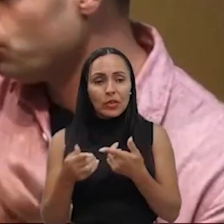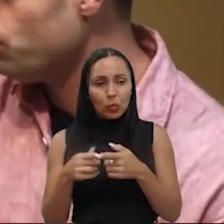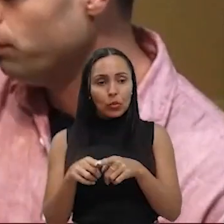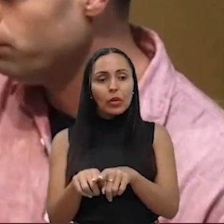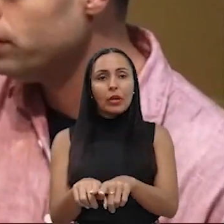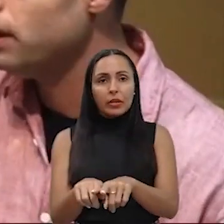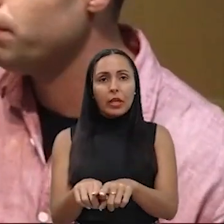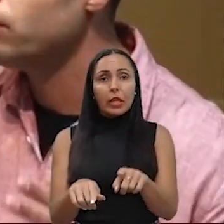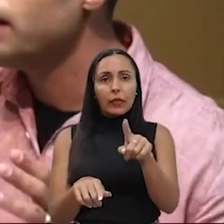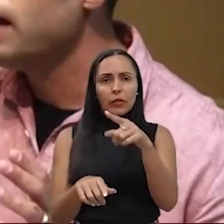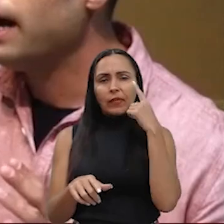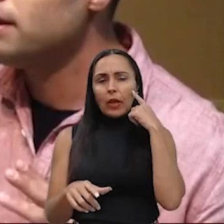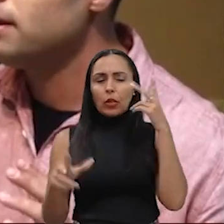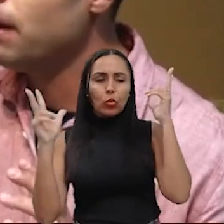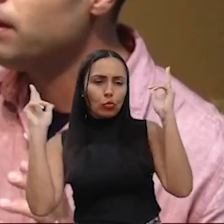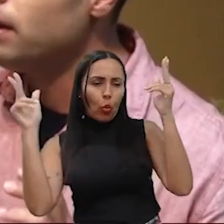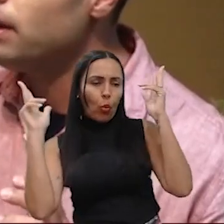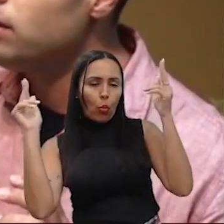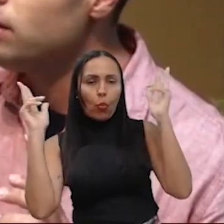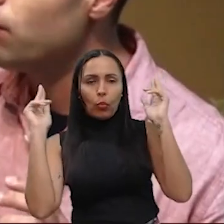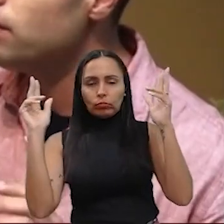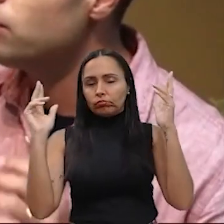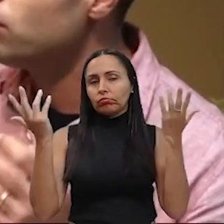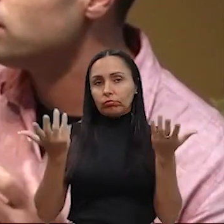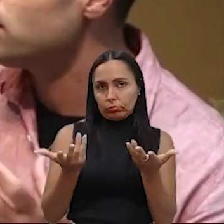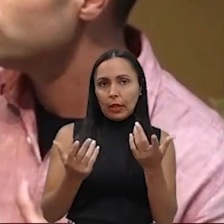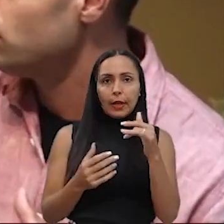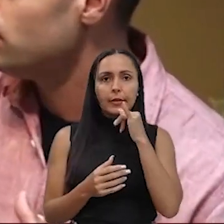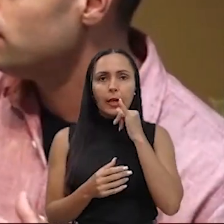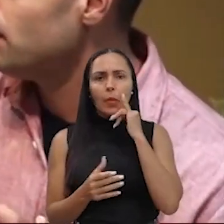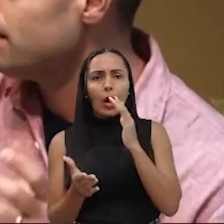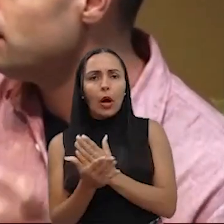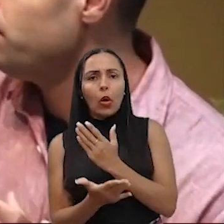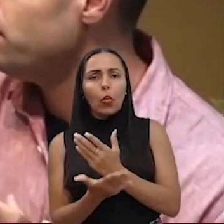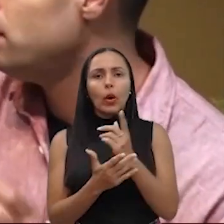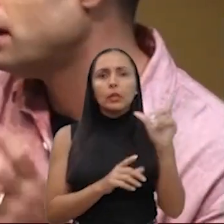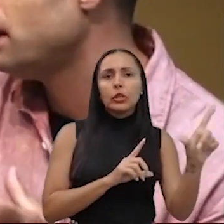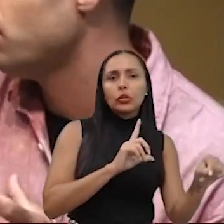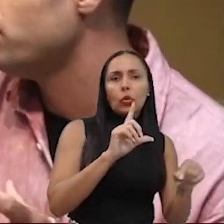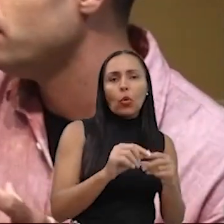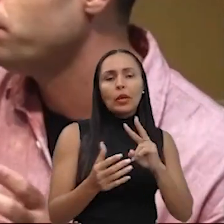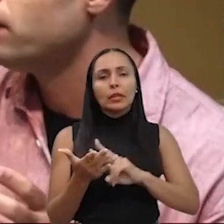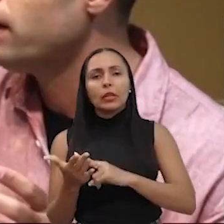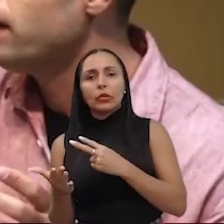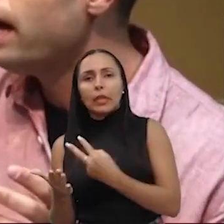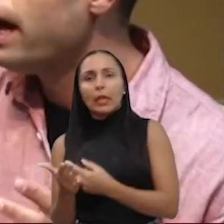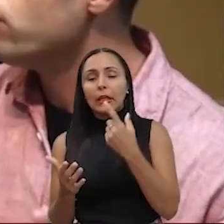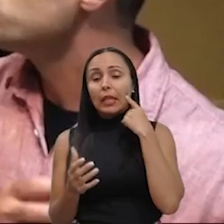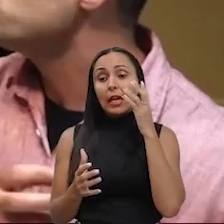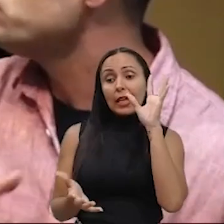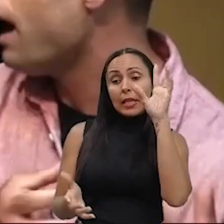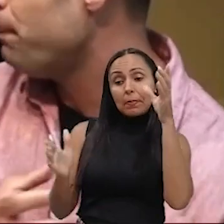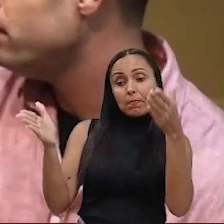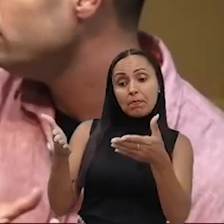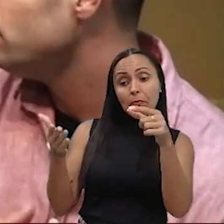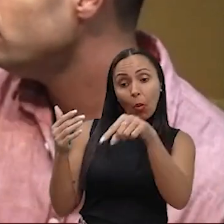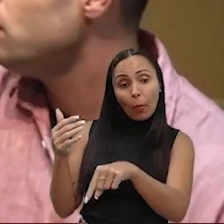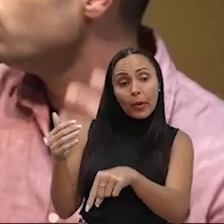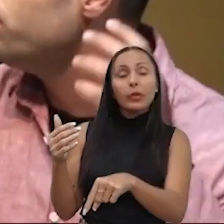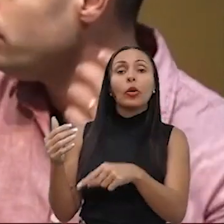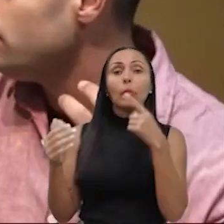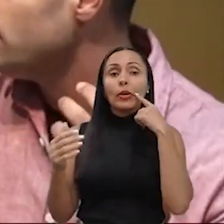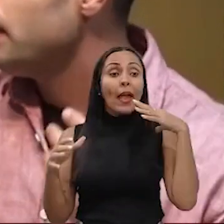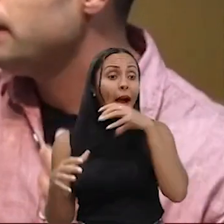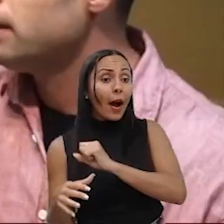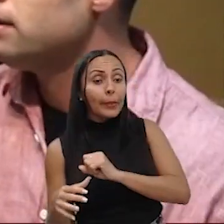ali no show, por exemplo, a gente sabe que existem algumas escolhas tradutórias a serem feitas naquele momento, porque é um jogo muito rápido, o